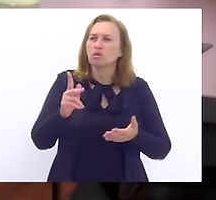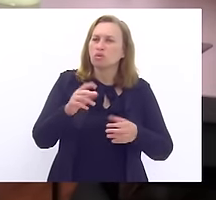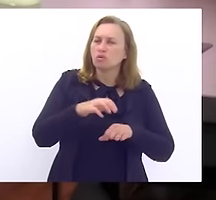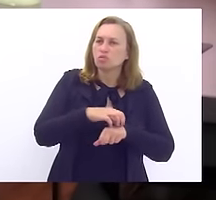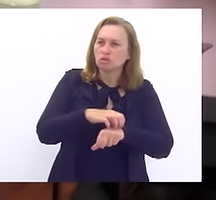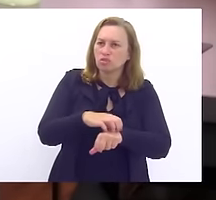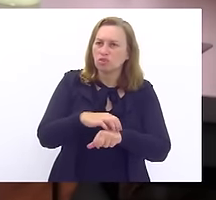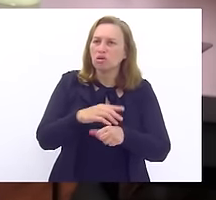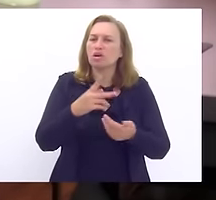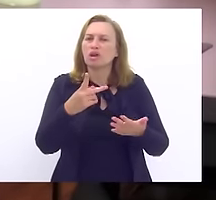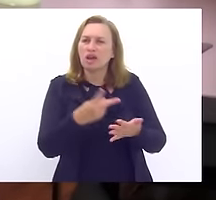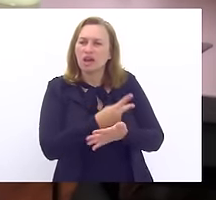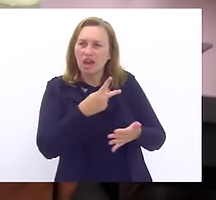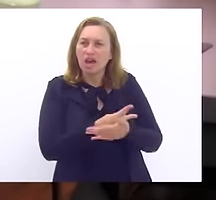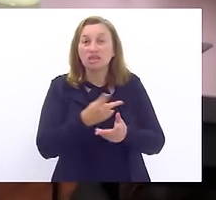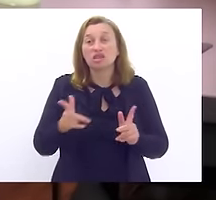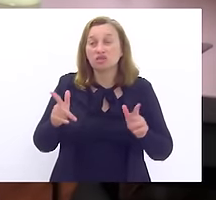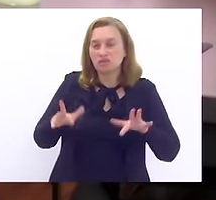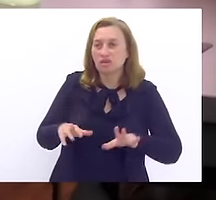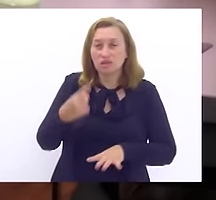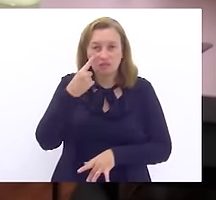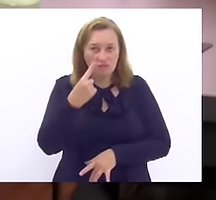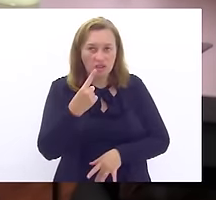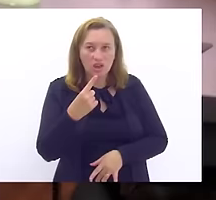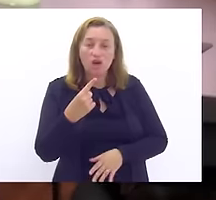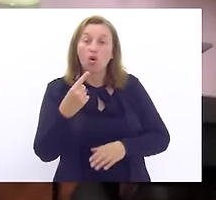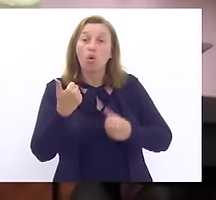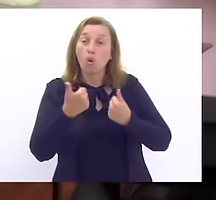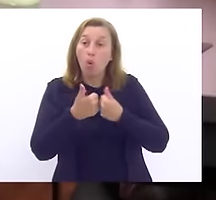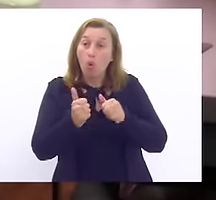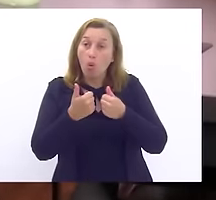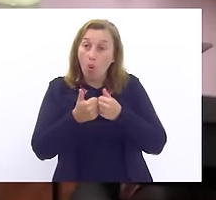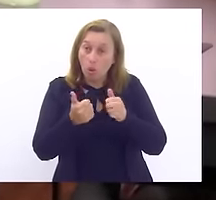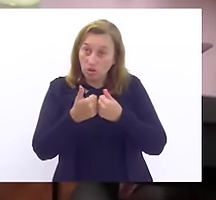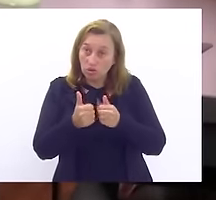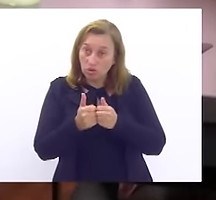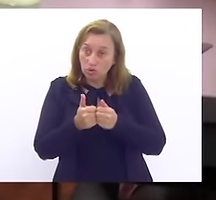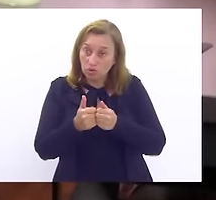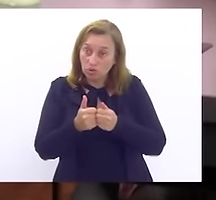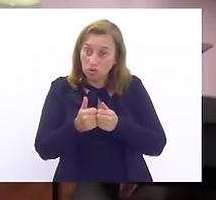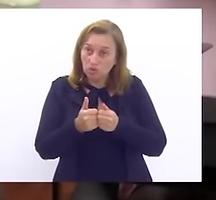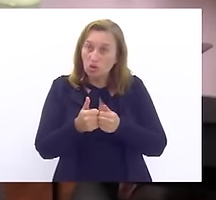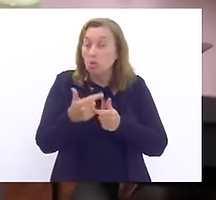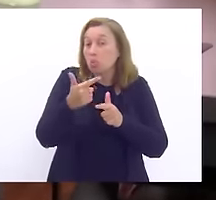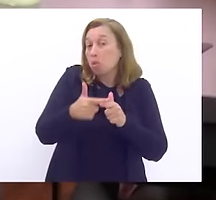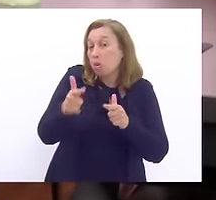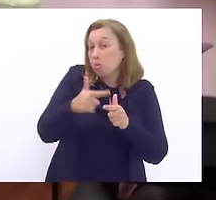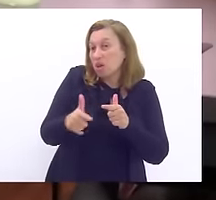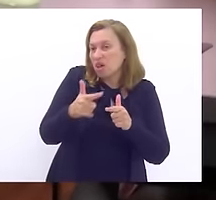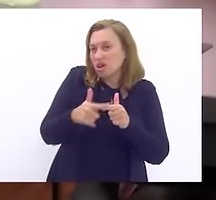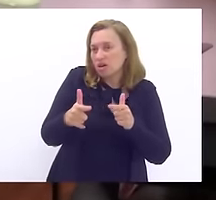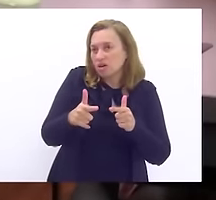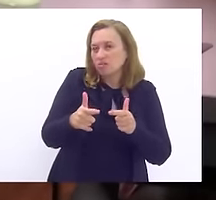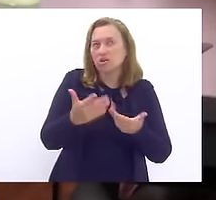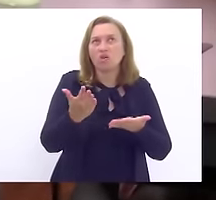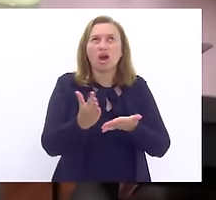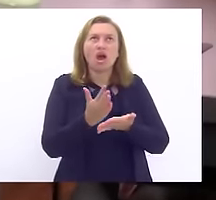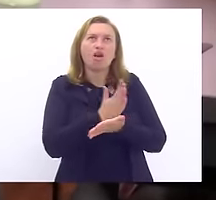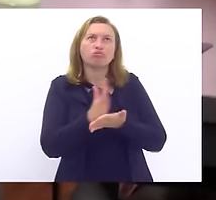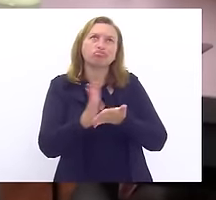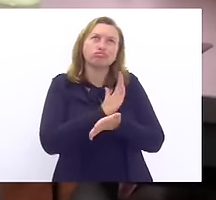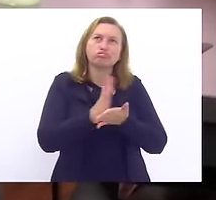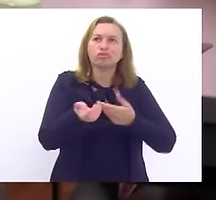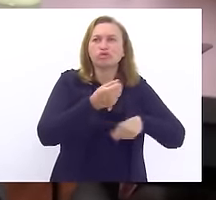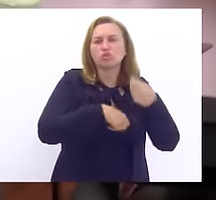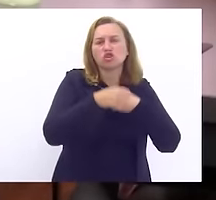que ser diferente porque imagina o senhor se nós pegarmos os ônibus é que estão com algum problema seja administrativo ou de